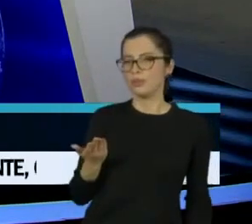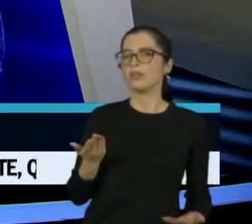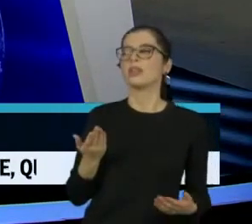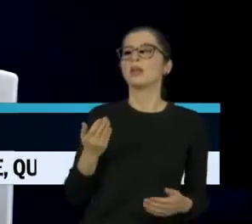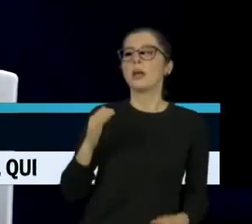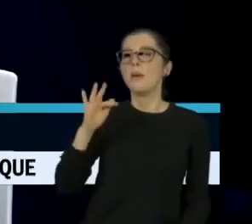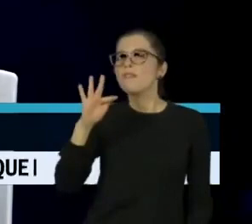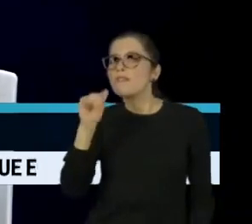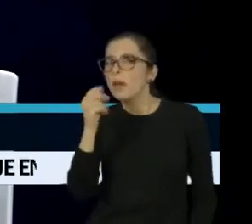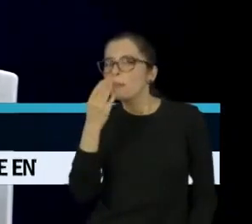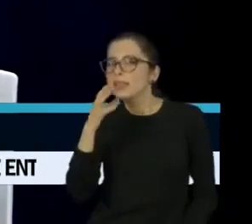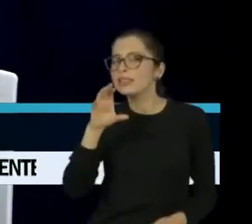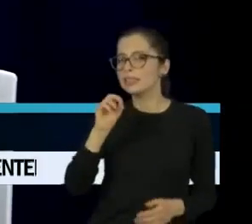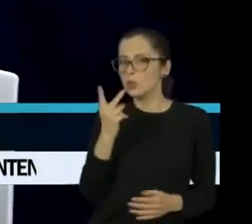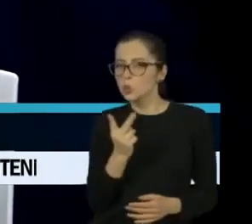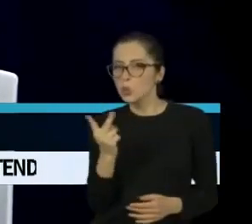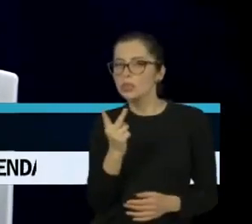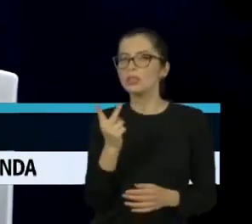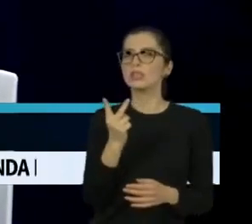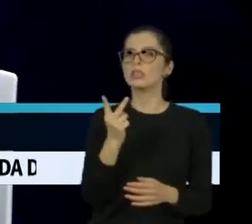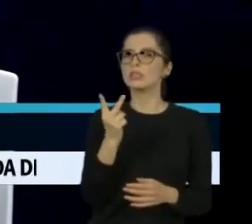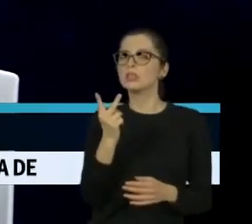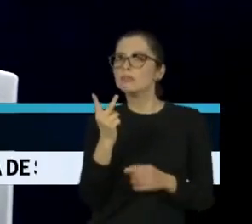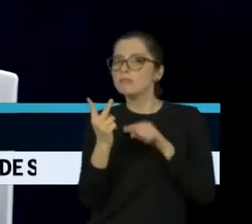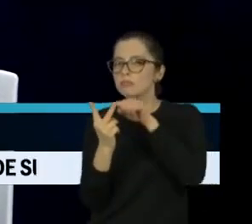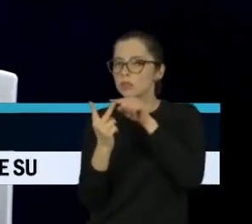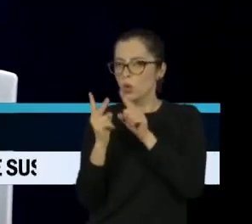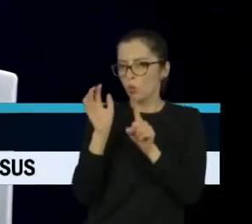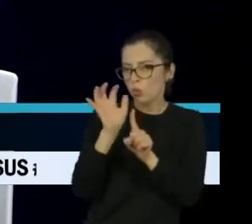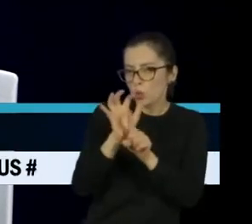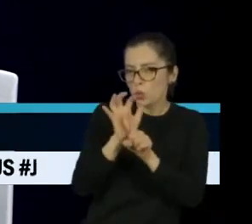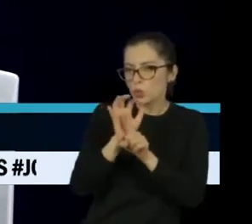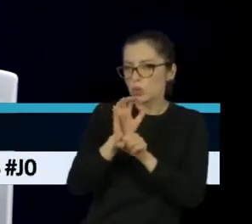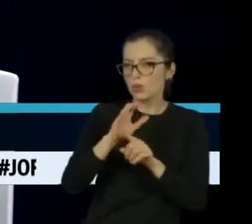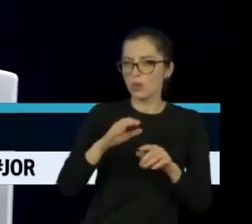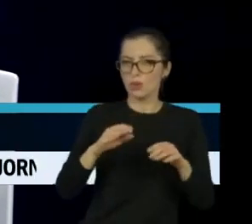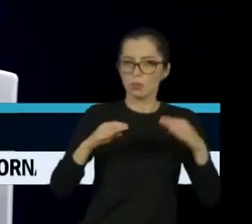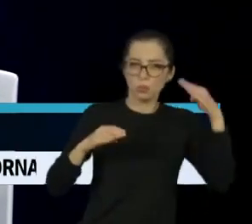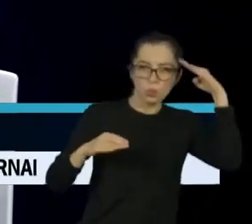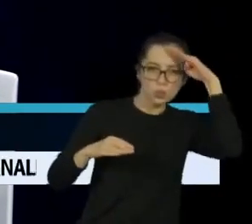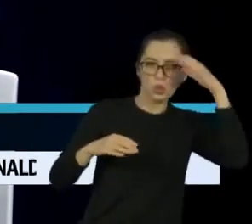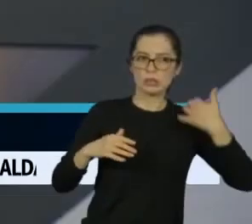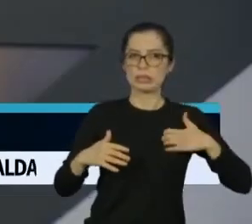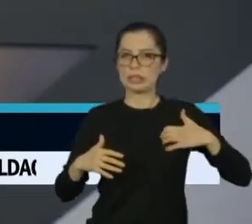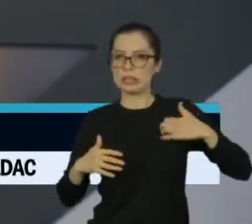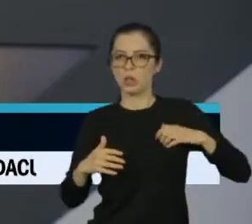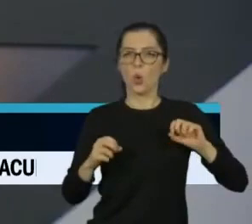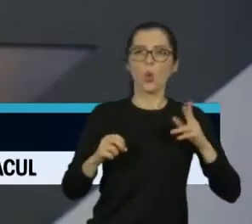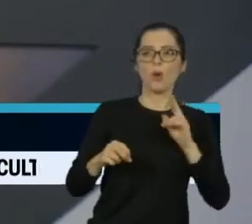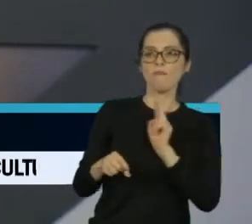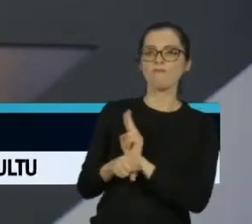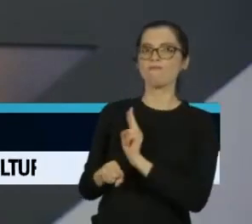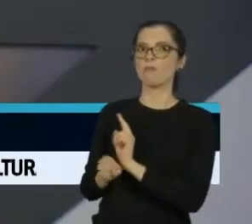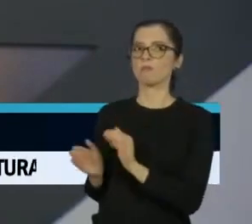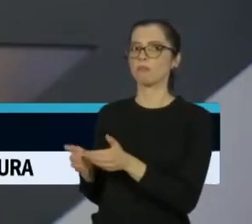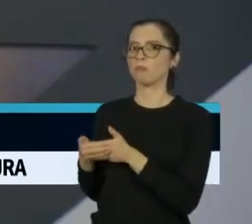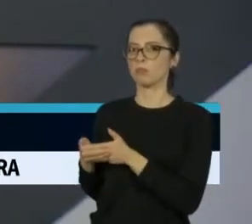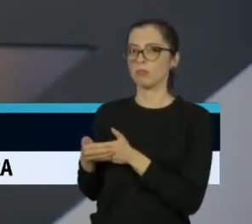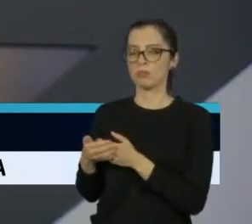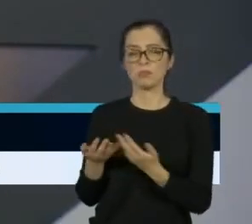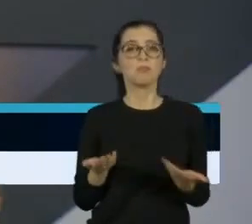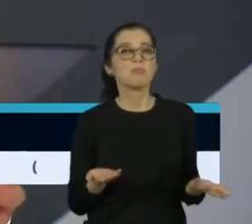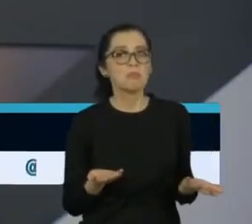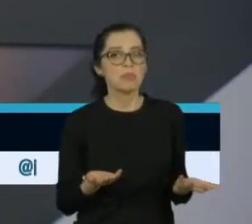ou agora, com os novos aliados do Centrão, a família Bolsonaro está mais blindada? Eu acho que são duas coisas. Primeiro, evidentemente, o